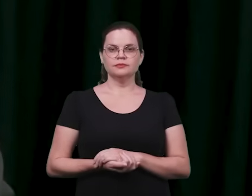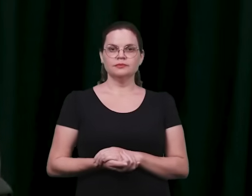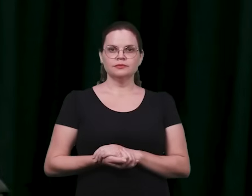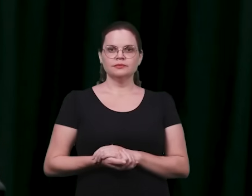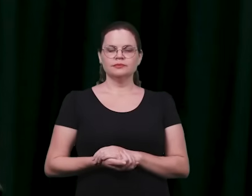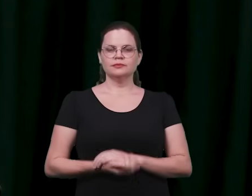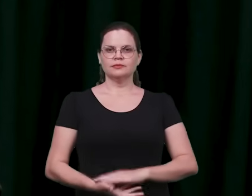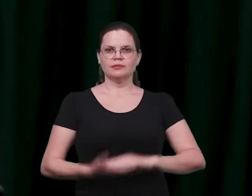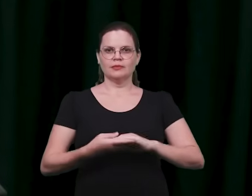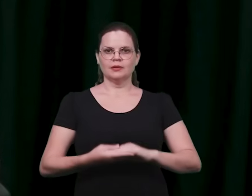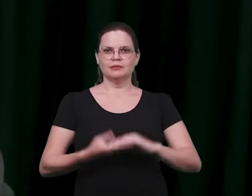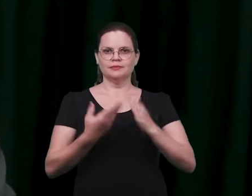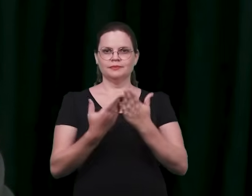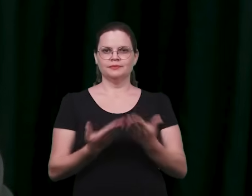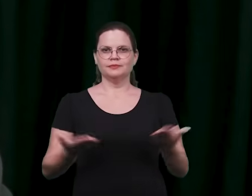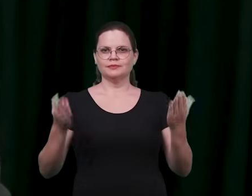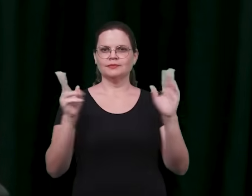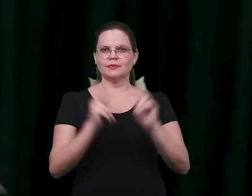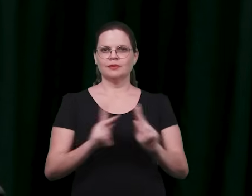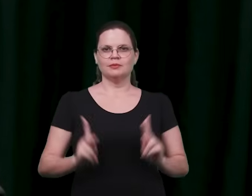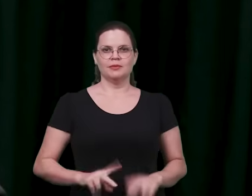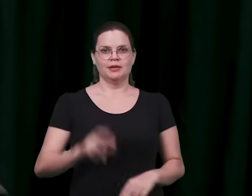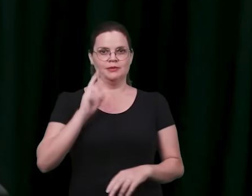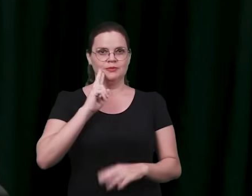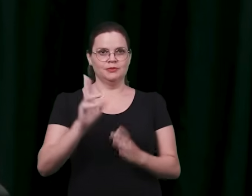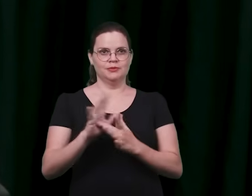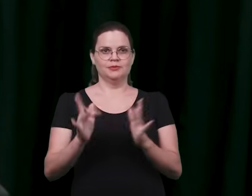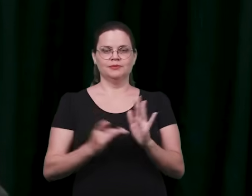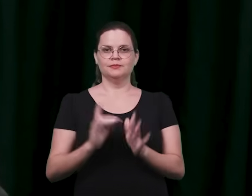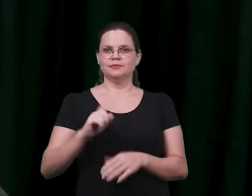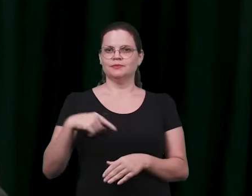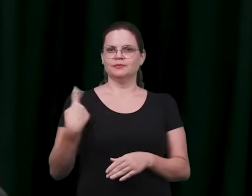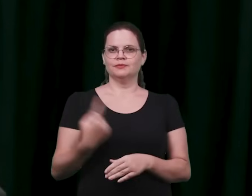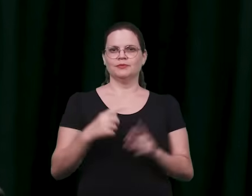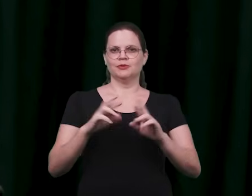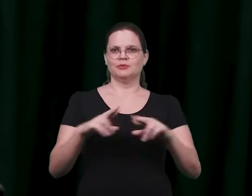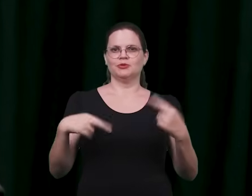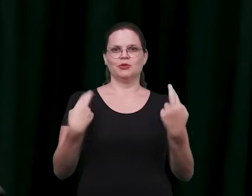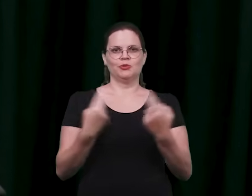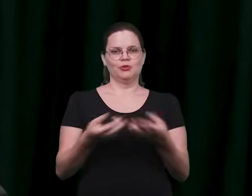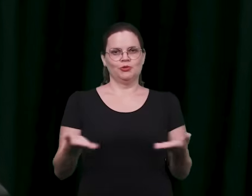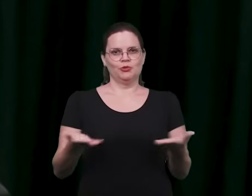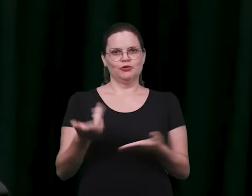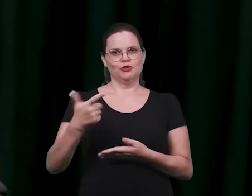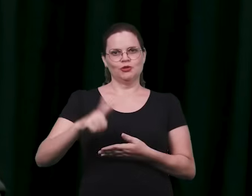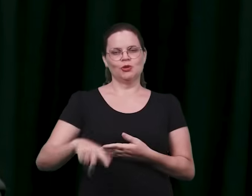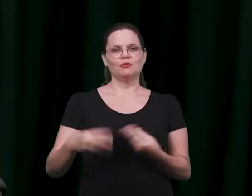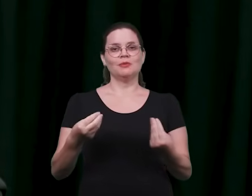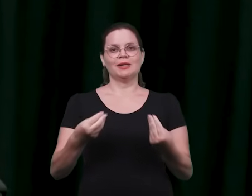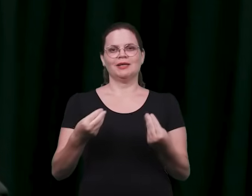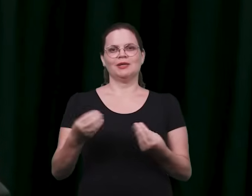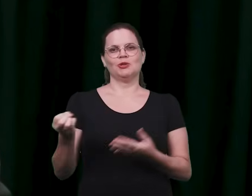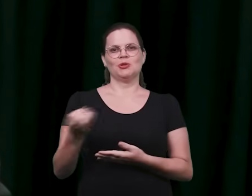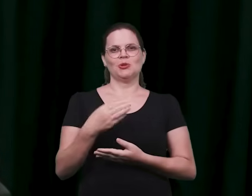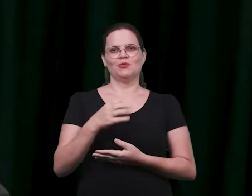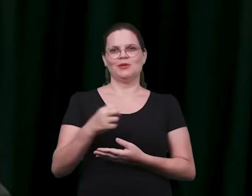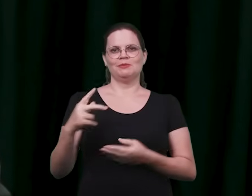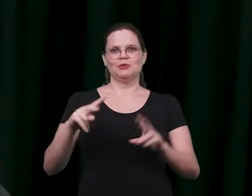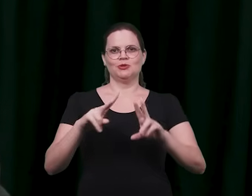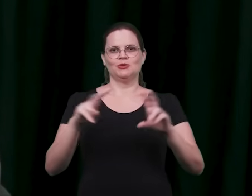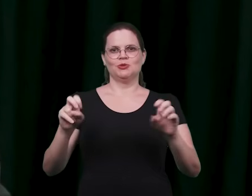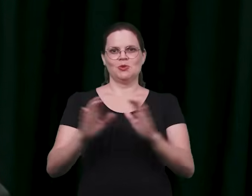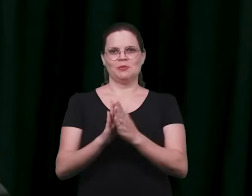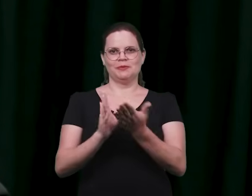Nós saudamos a todos com a paz do Senhor Jesus. Estamos reunidos para mais um episódio do Bíblia,